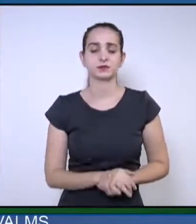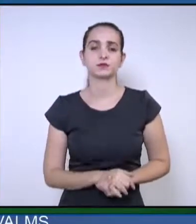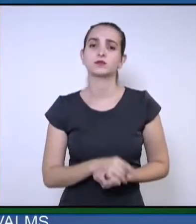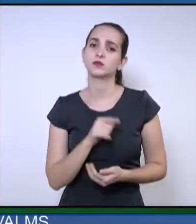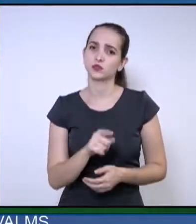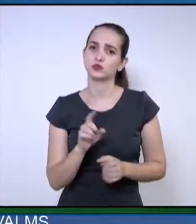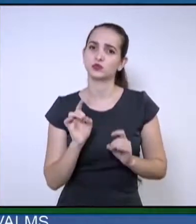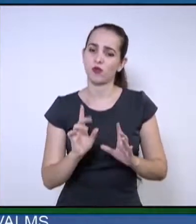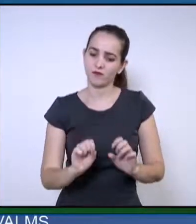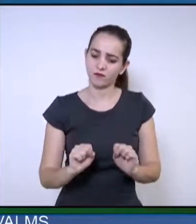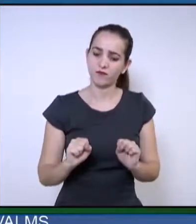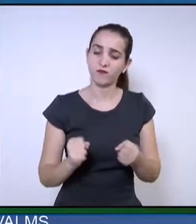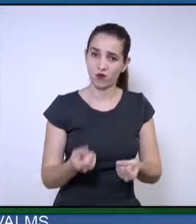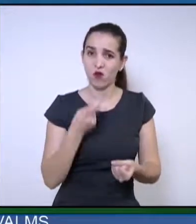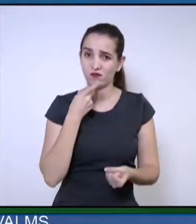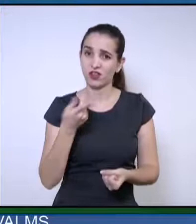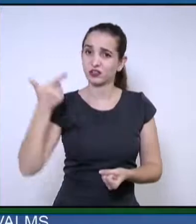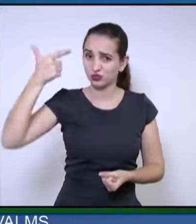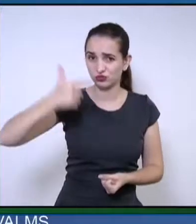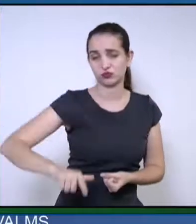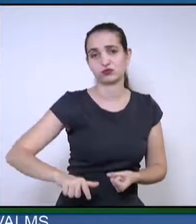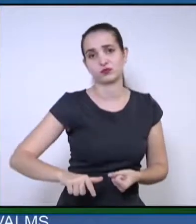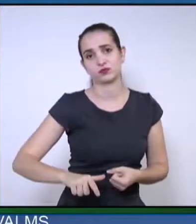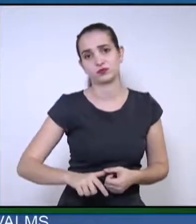Isso só reforça, senhores deputados,